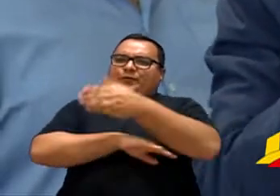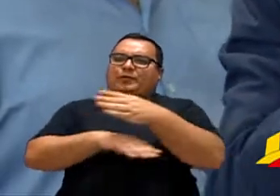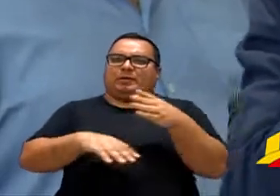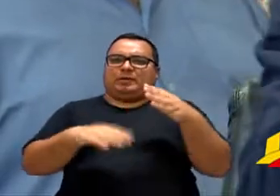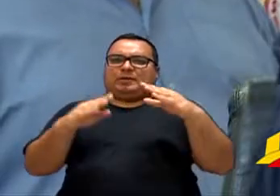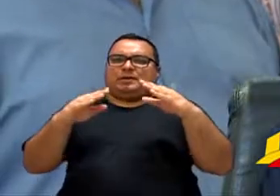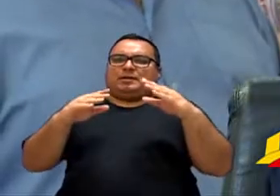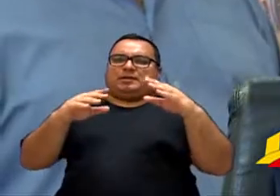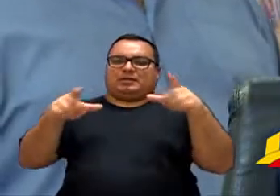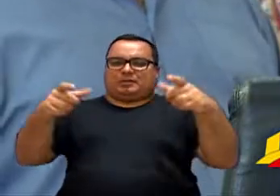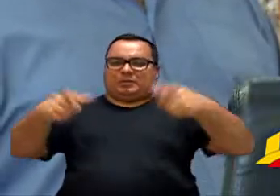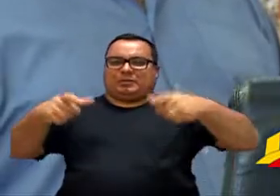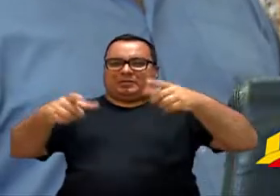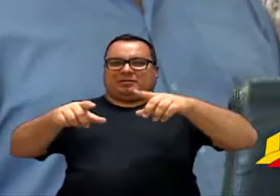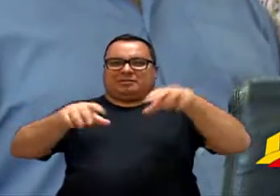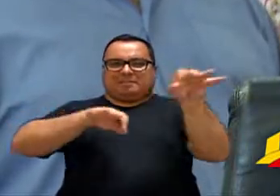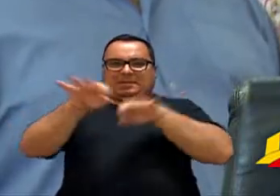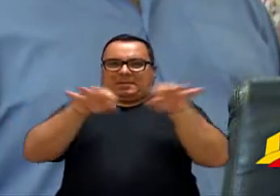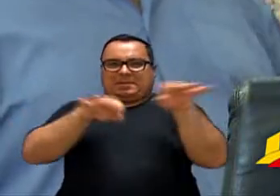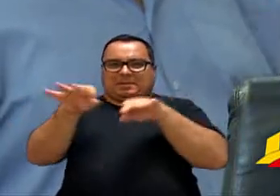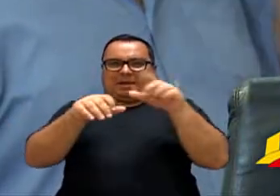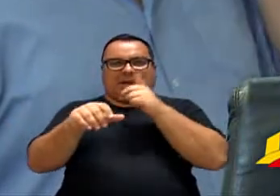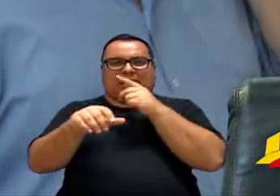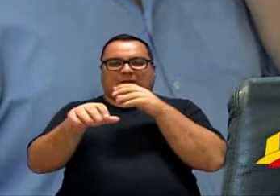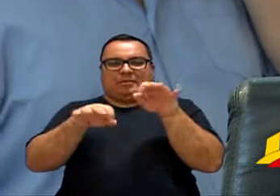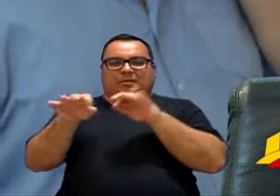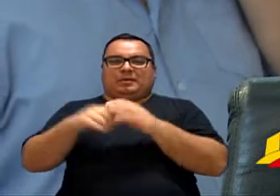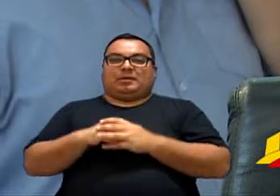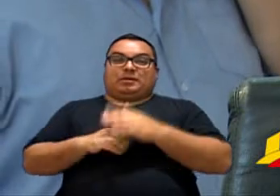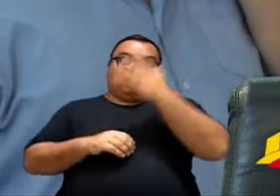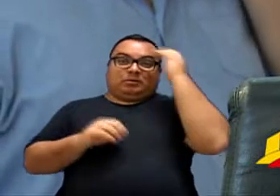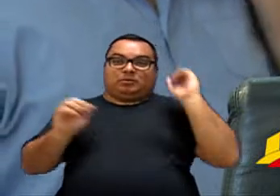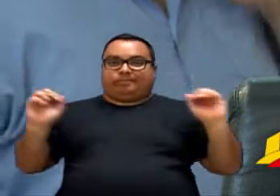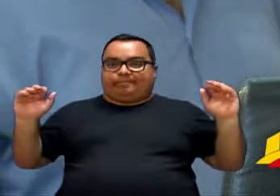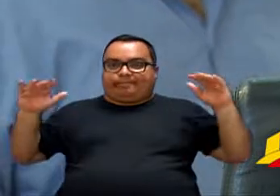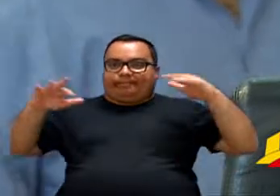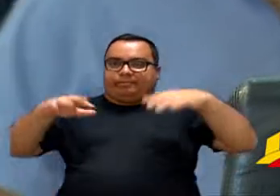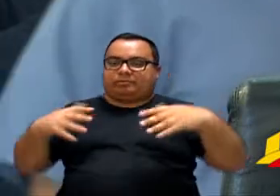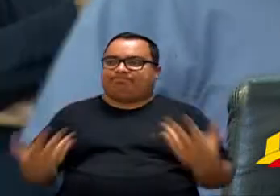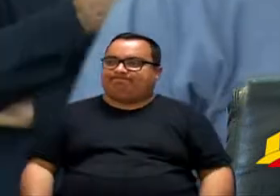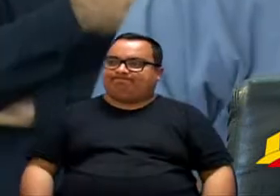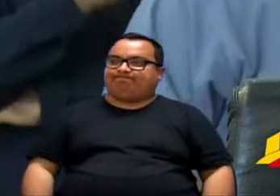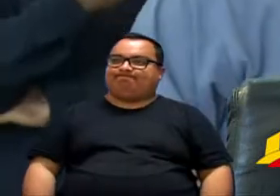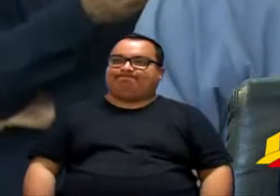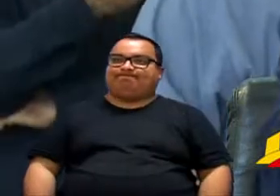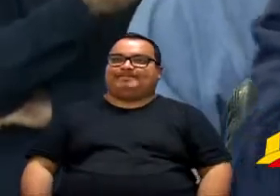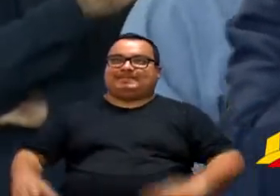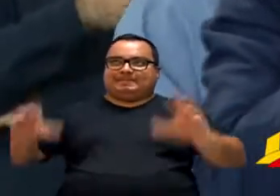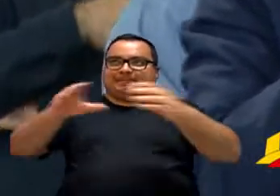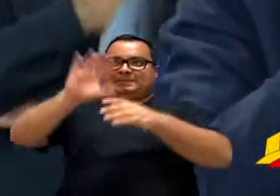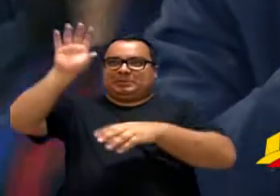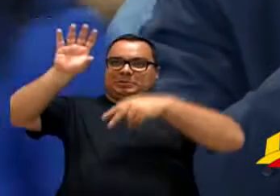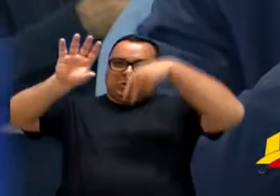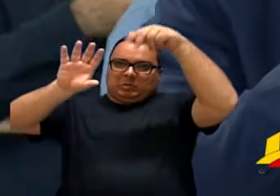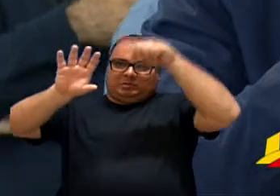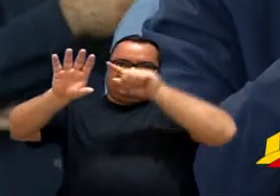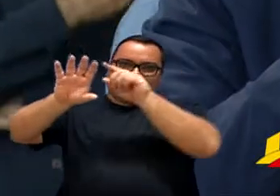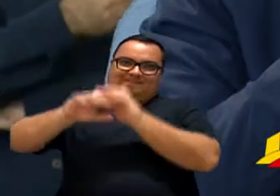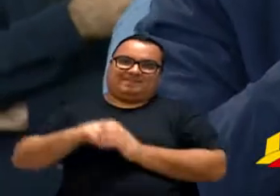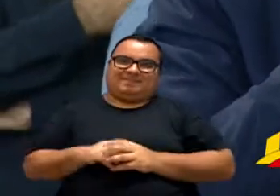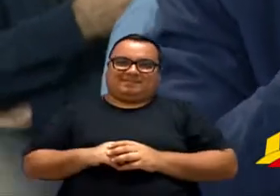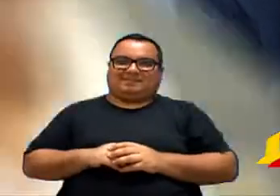estação de tratamento eu e a população da zona norte ficou refém realmente um bom período ali de receber uma água